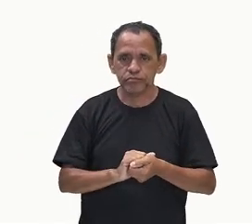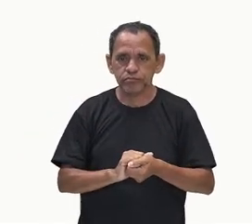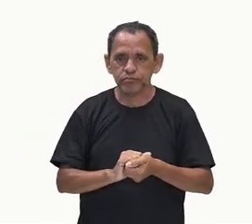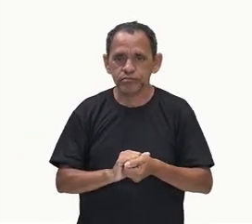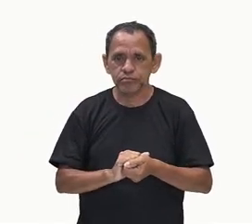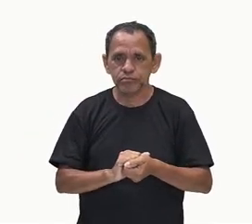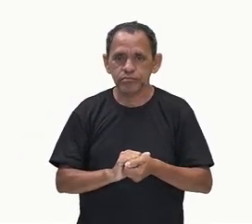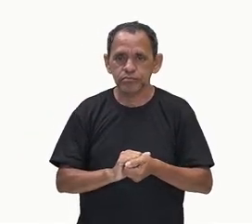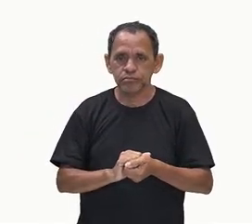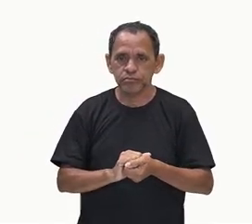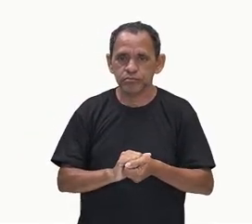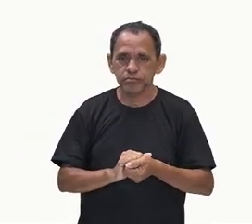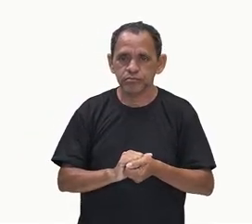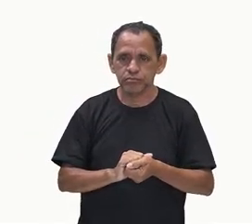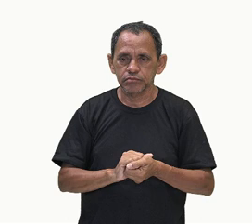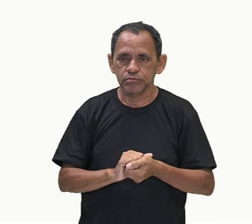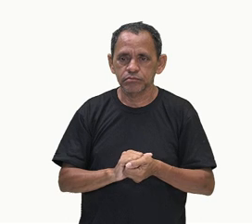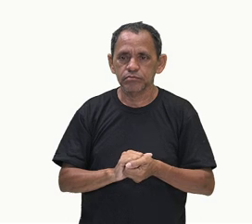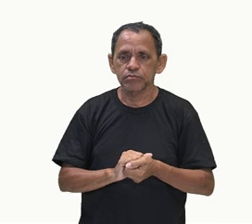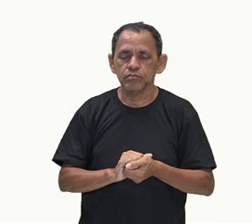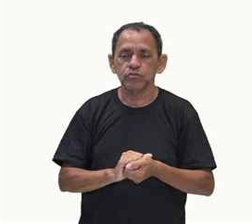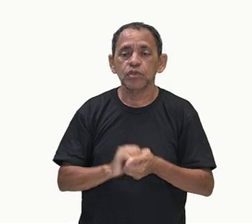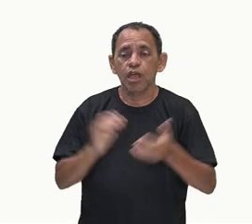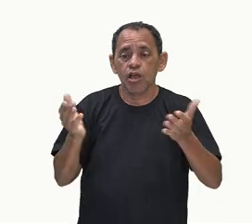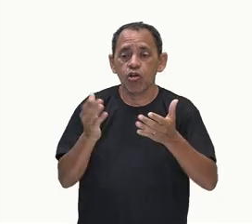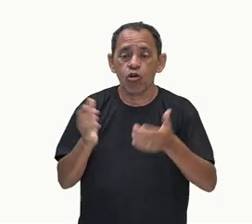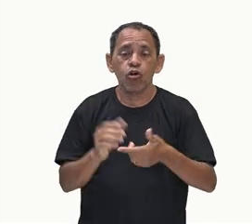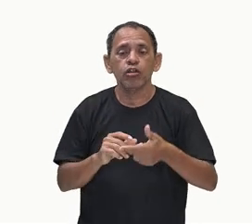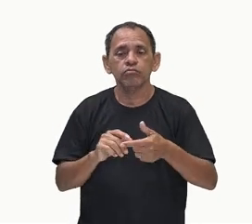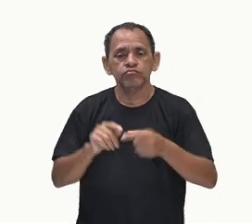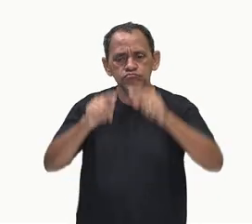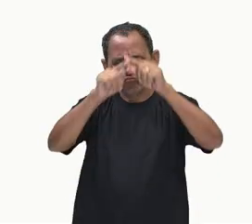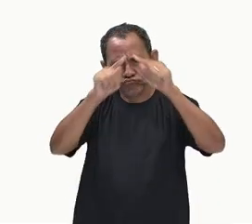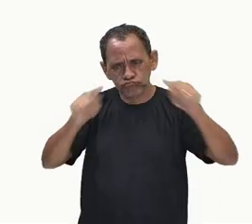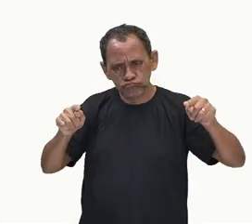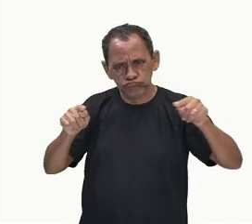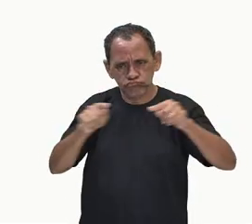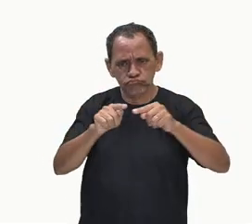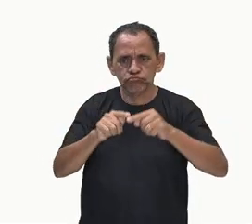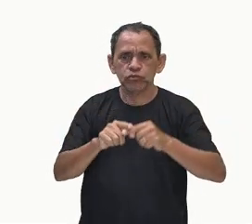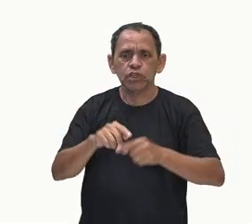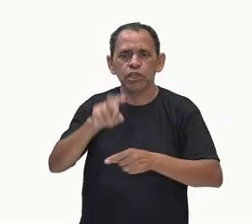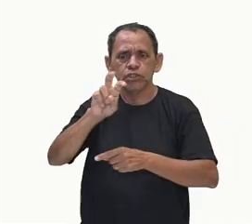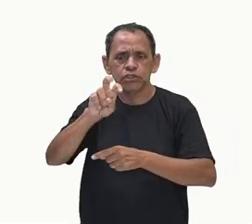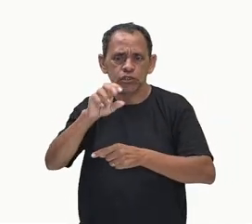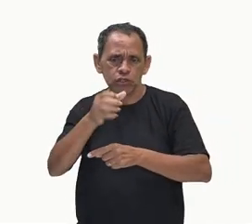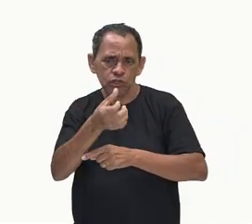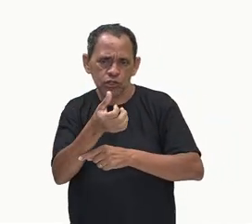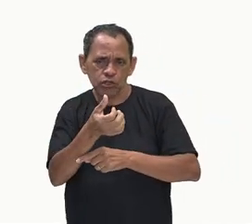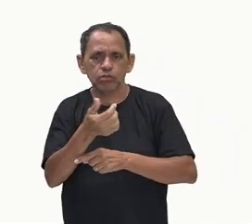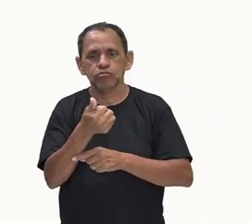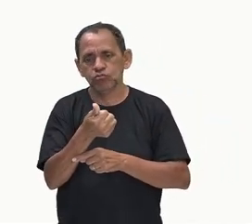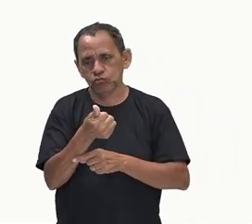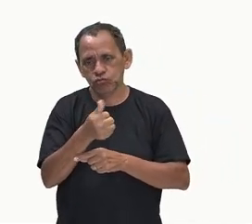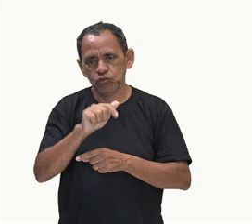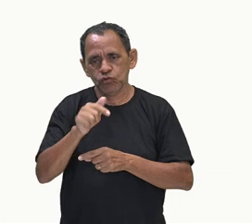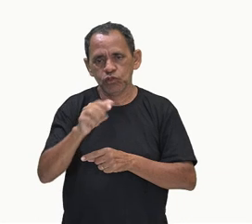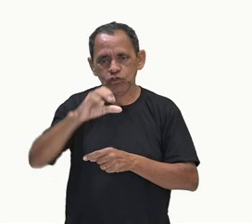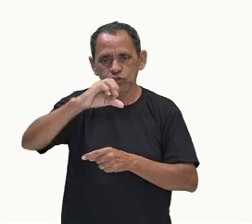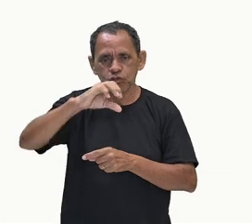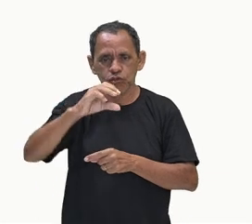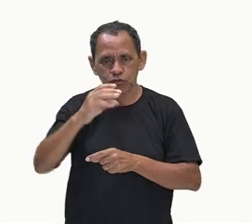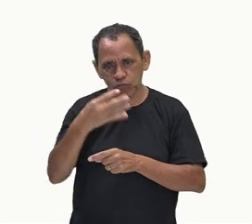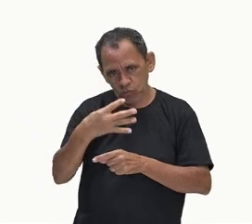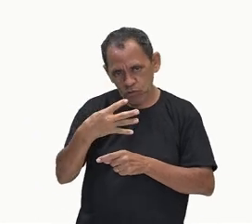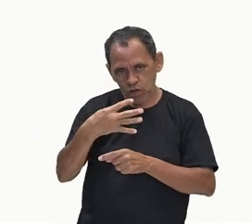para o seu ângulo oposto que é o seno de 51,9 G aí a gente vai